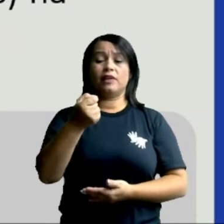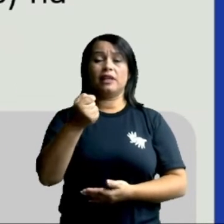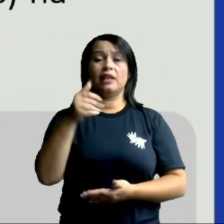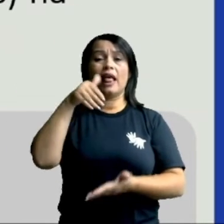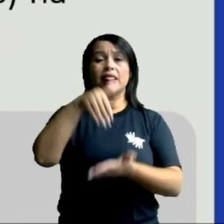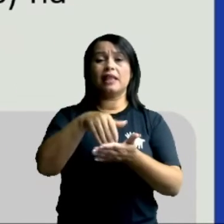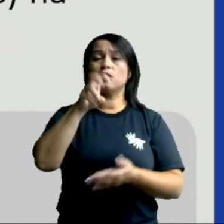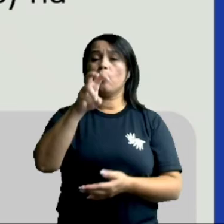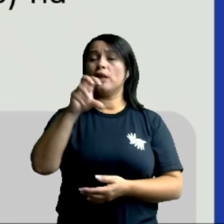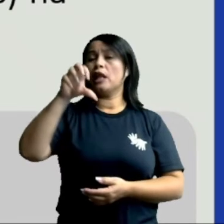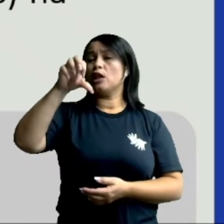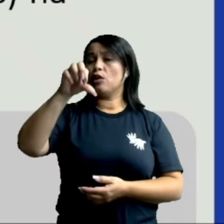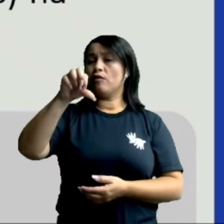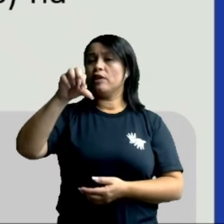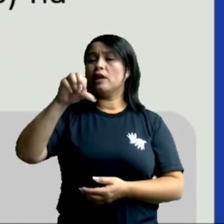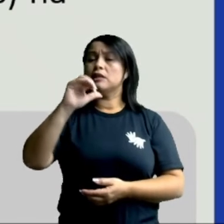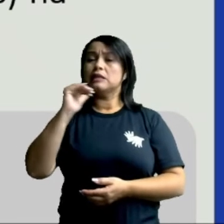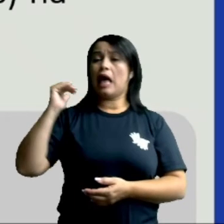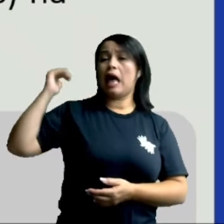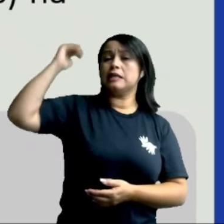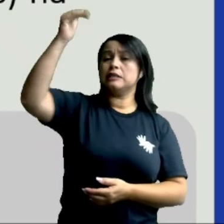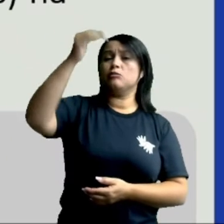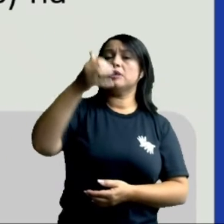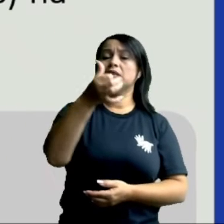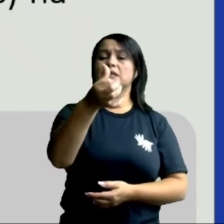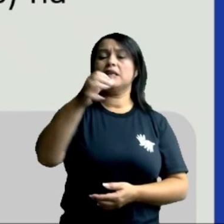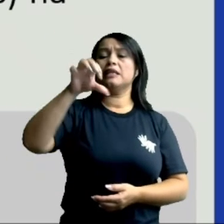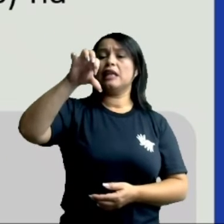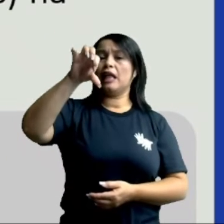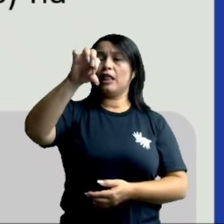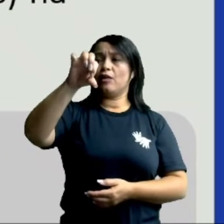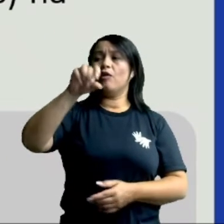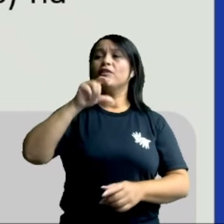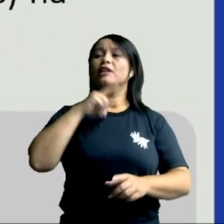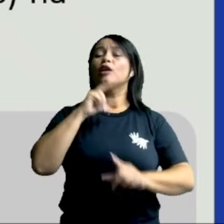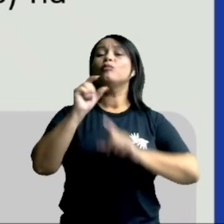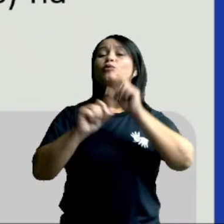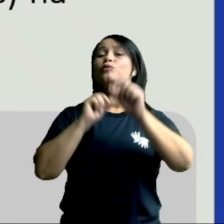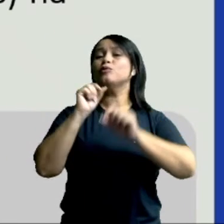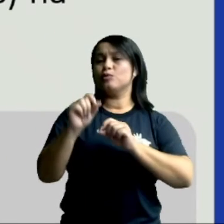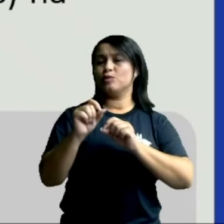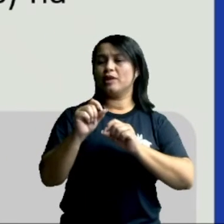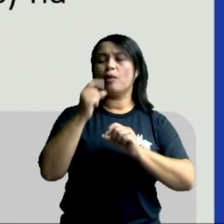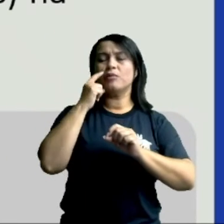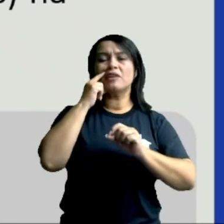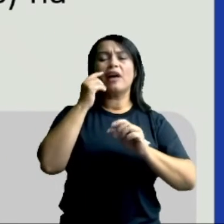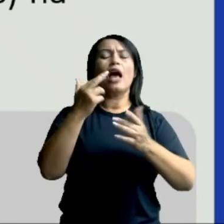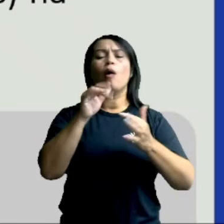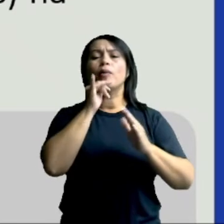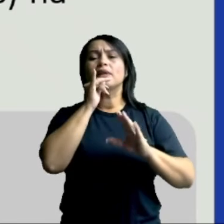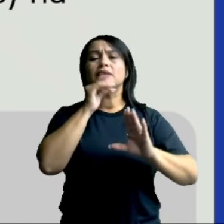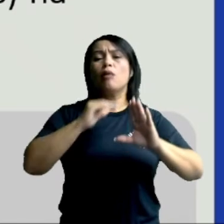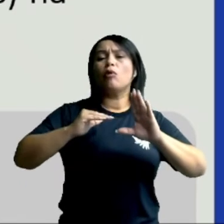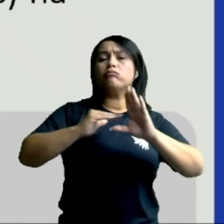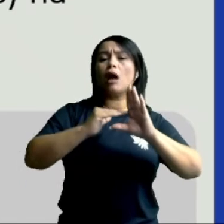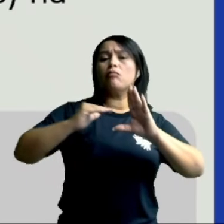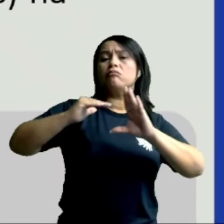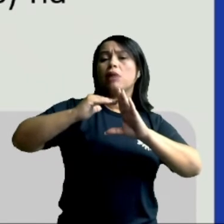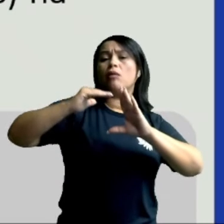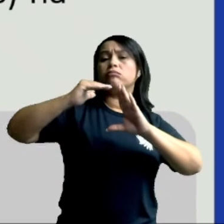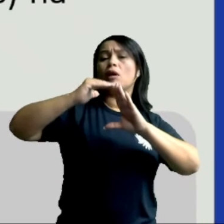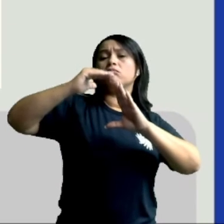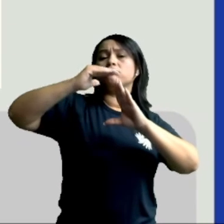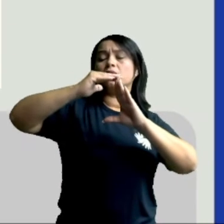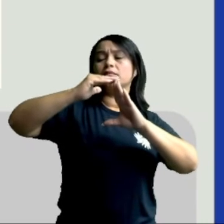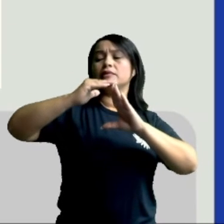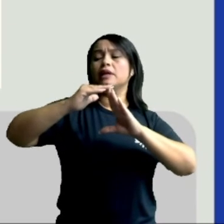e acima, né, de 60 anos a gente tem o ápicezinho, né, da pirâmide, que seriam os idosos, certo?